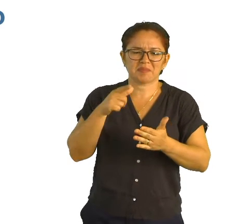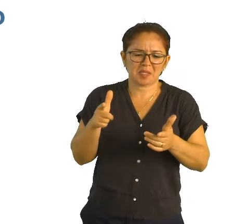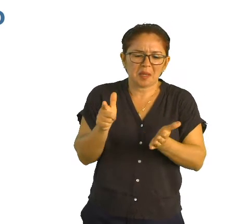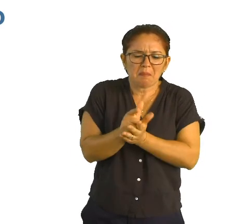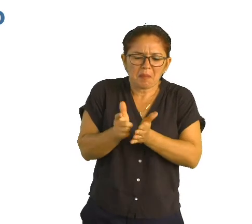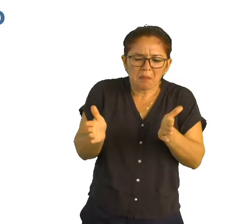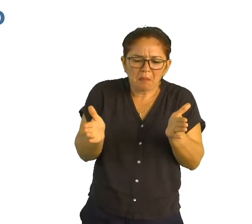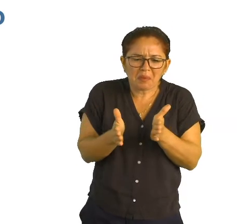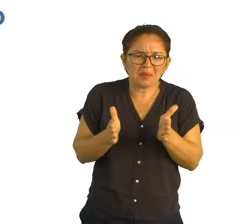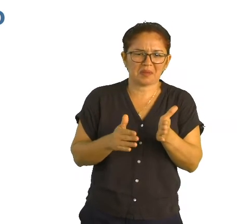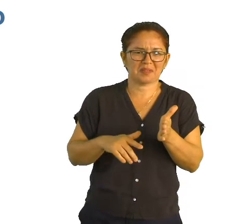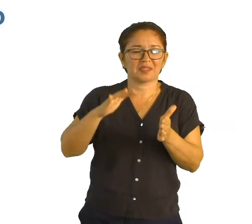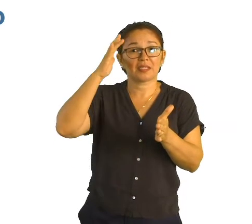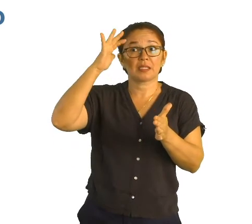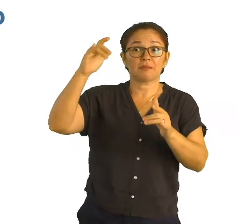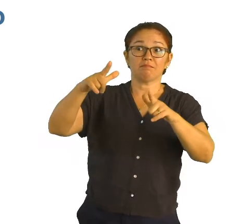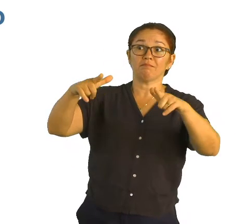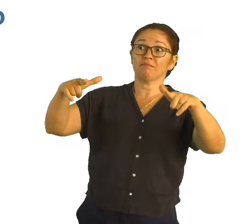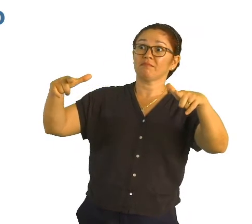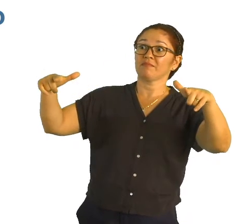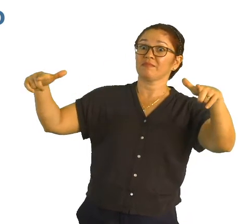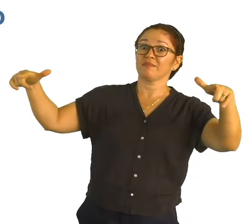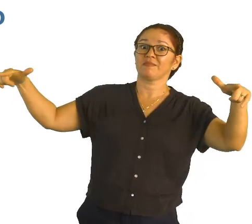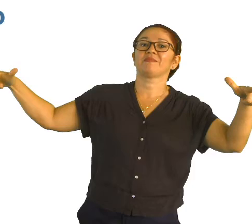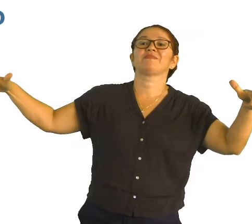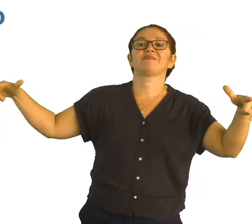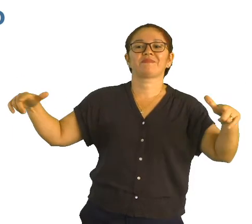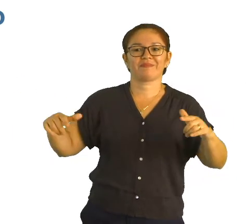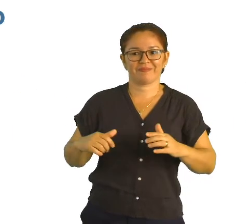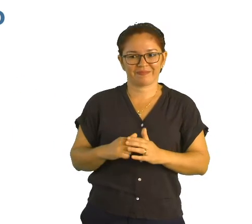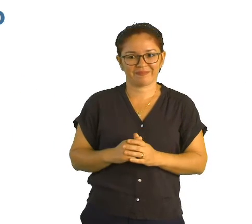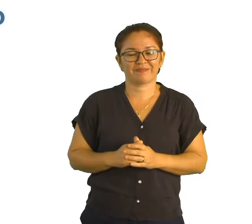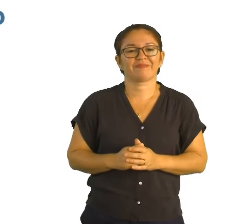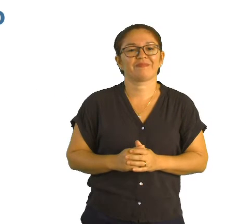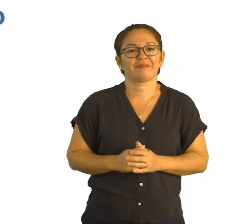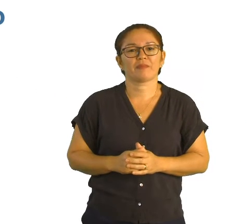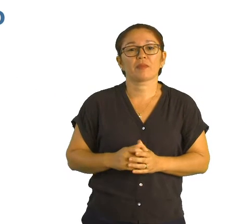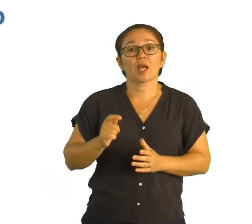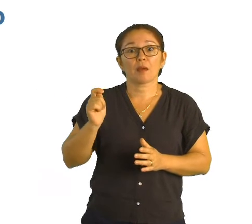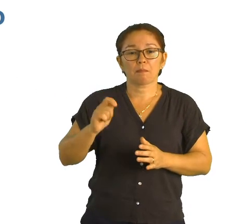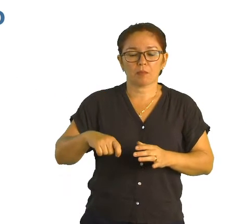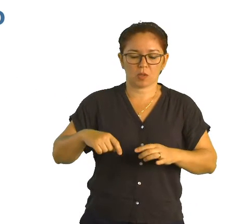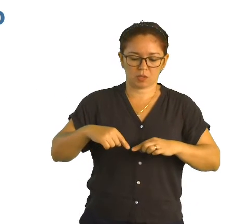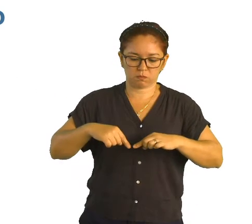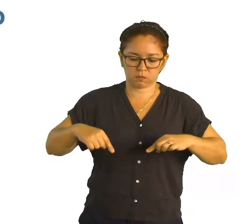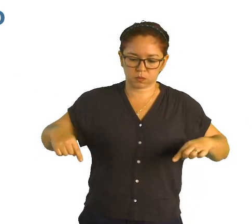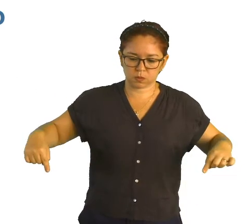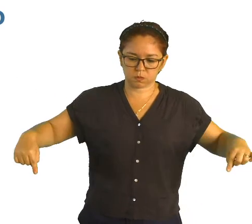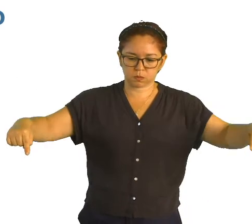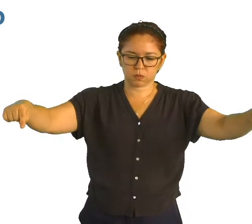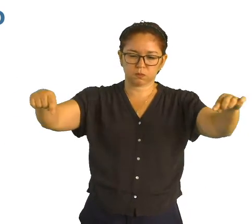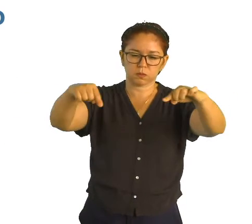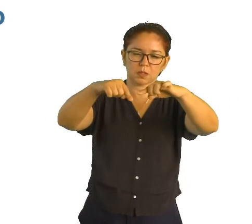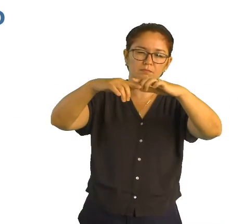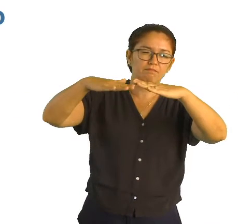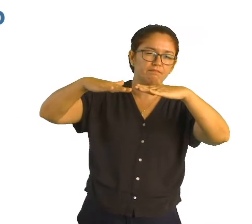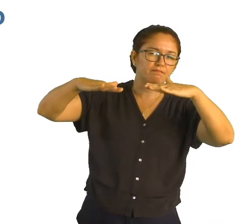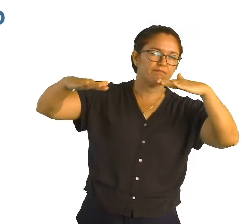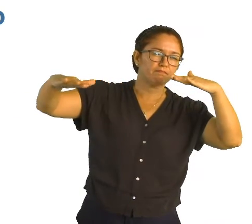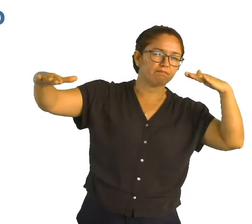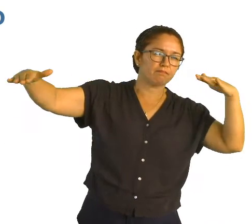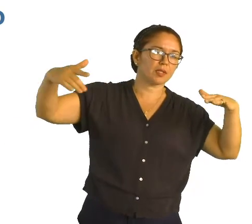do plano e indicamos com letras minúsculas do alfabeto grego, que a gente chama de alfa,